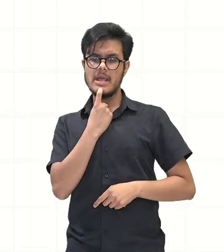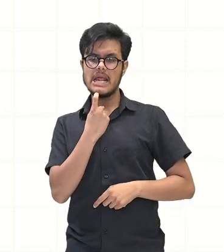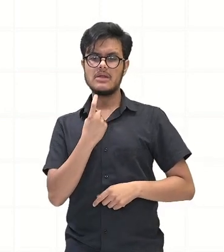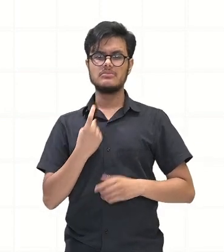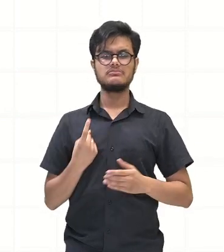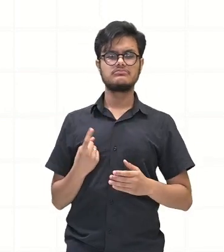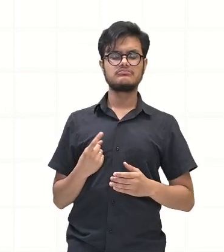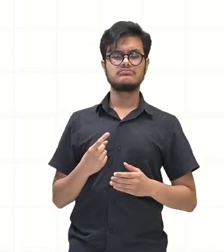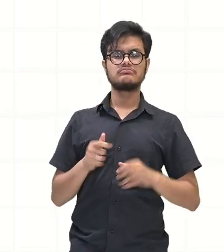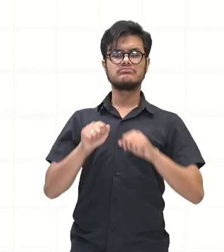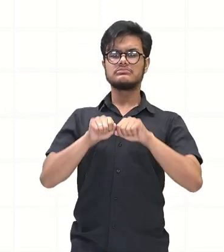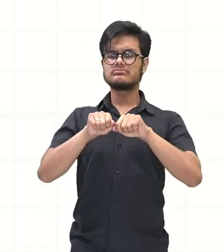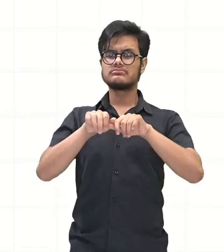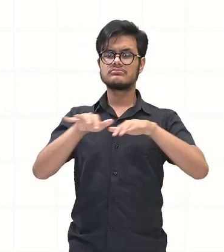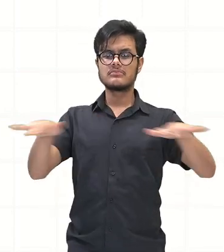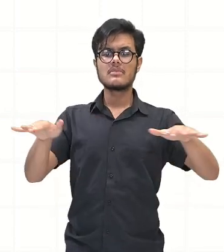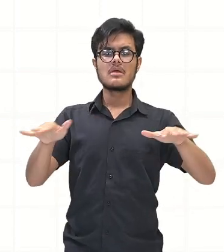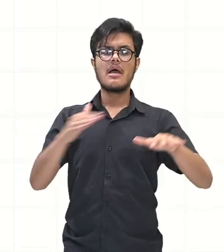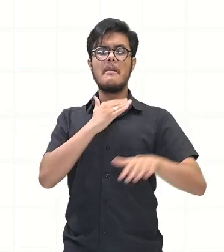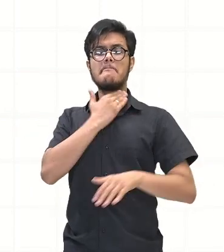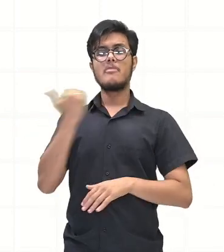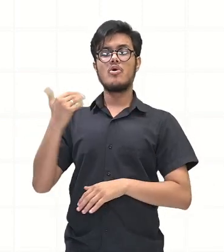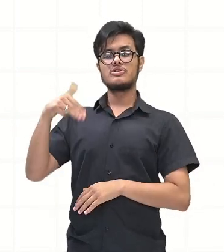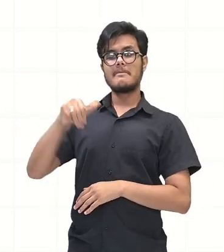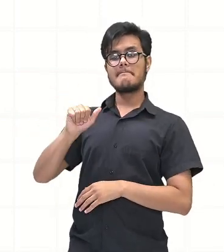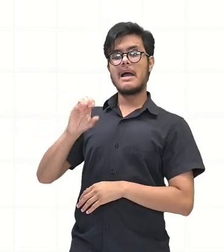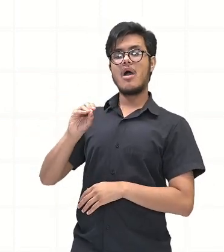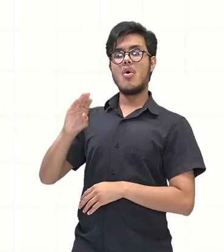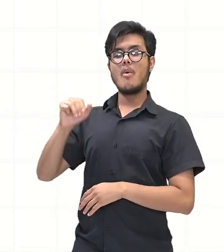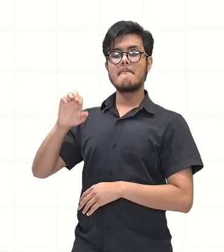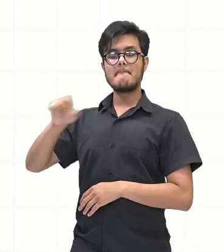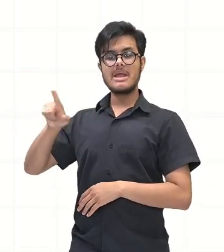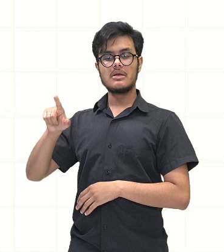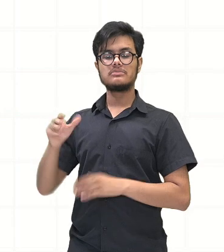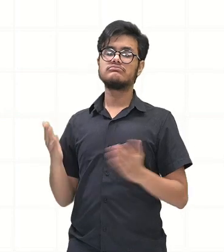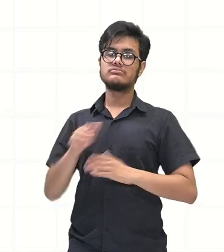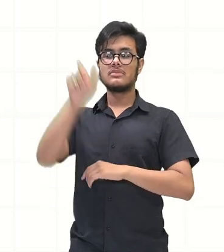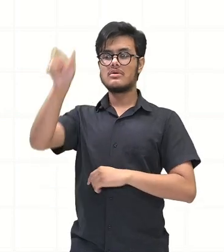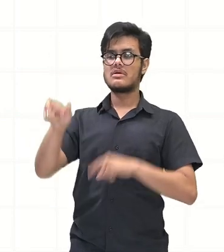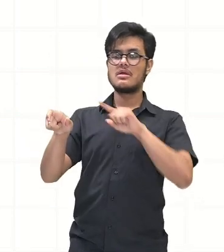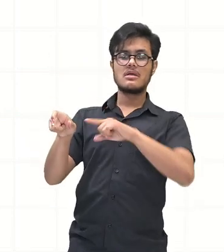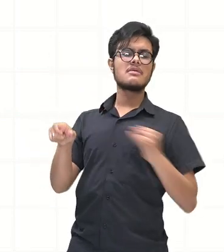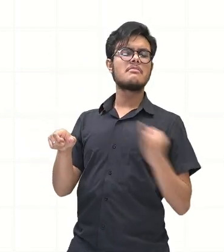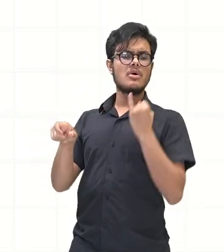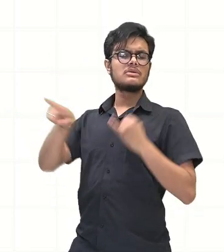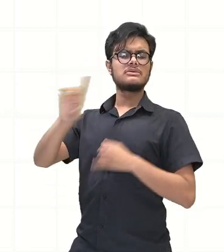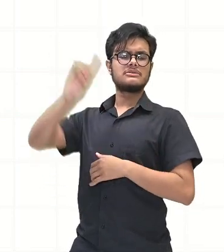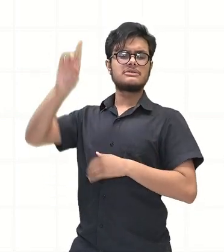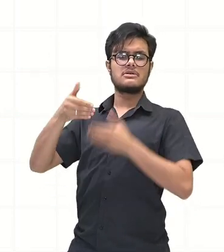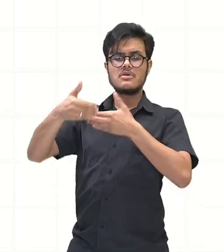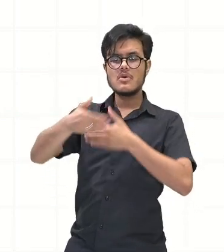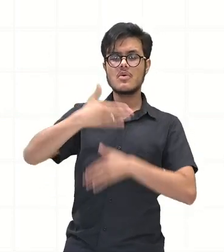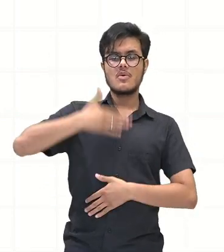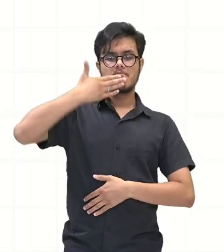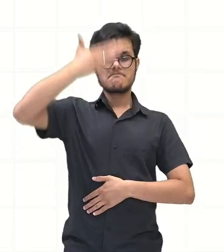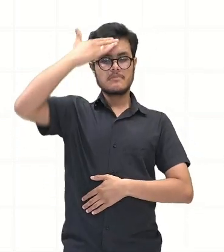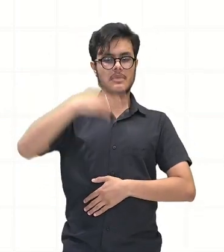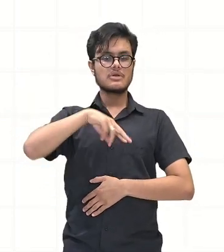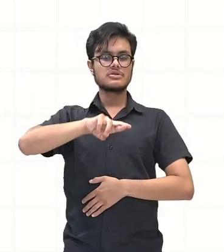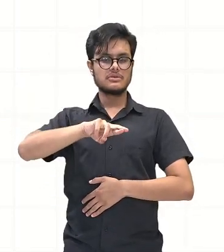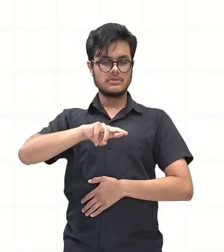é a expansão até a morte de Maomé. Maomé, ele foi a pessoa ali que deu início a essa